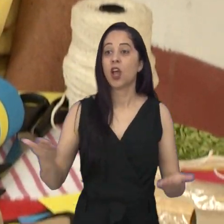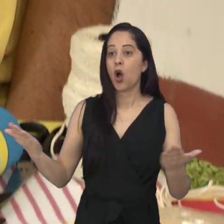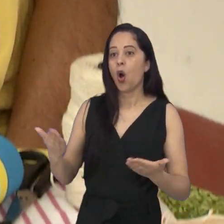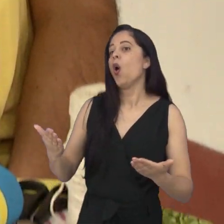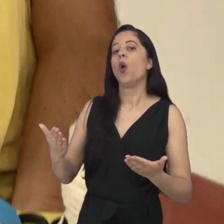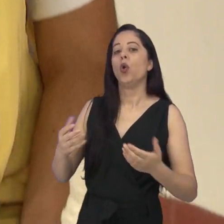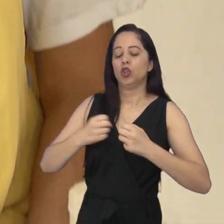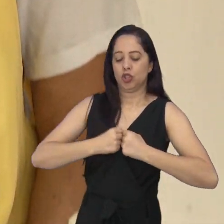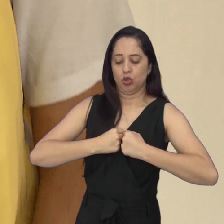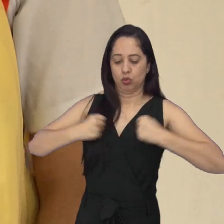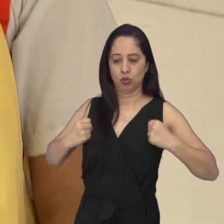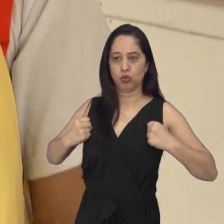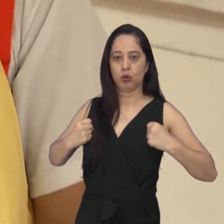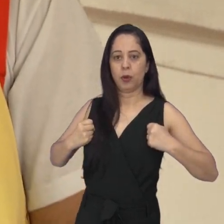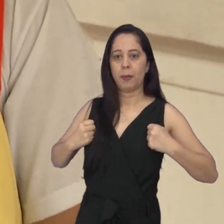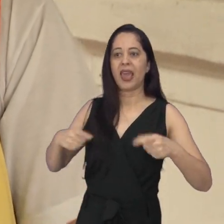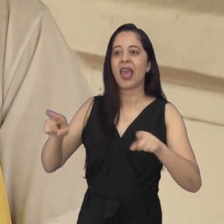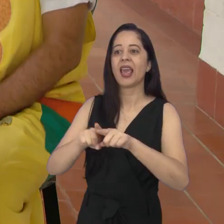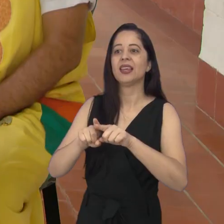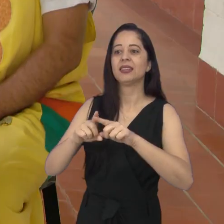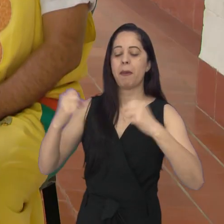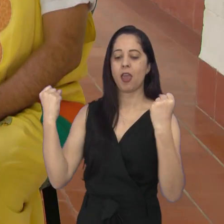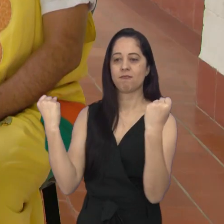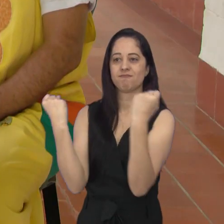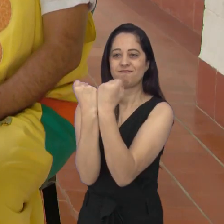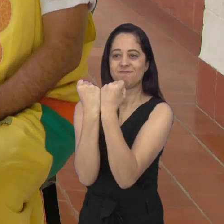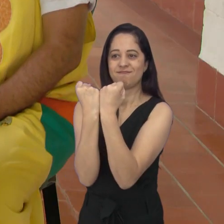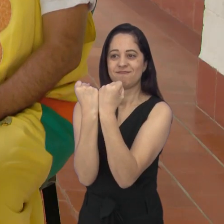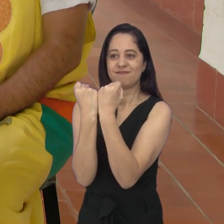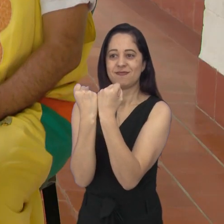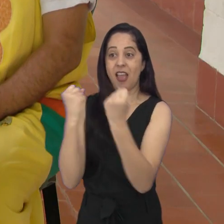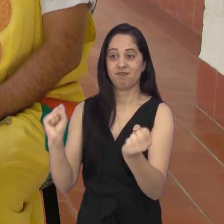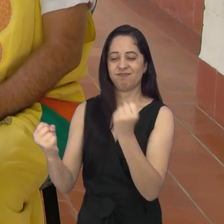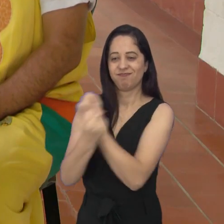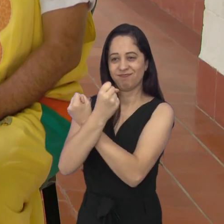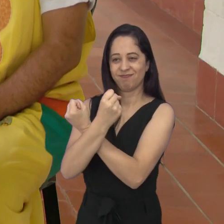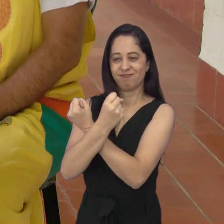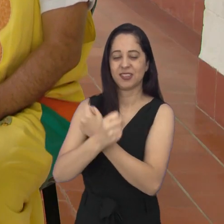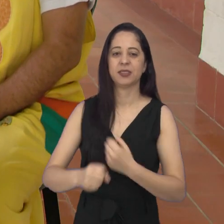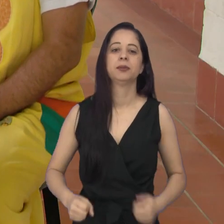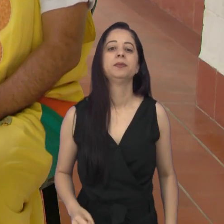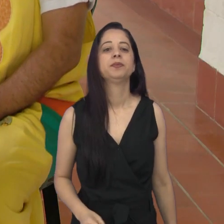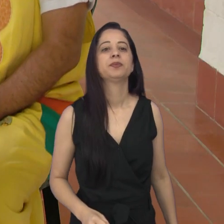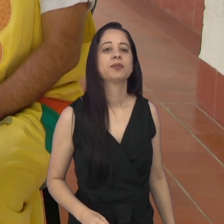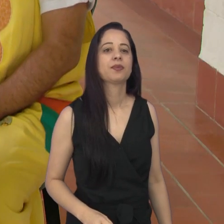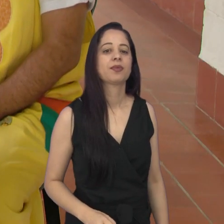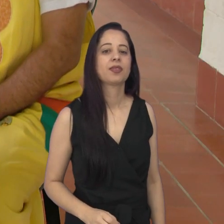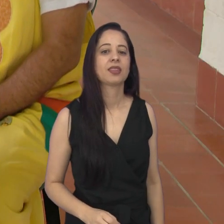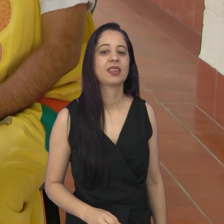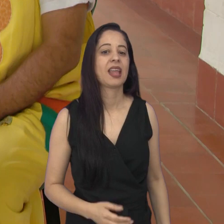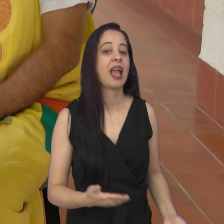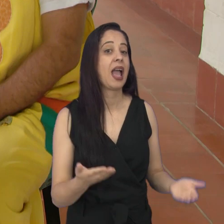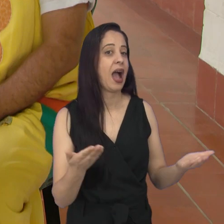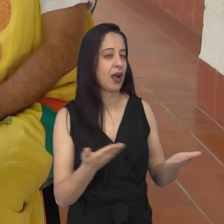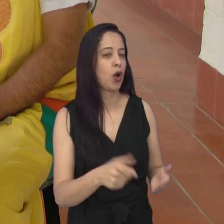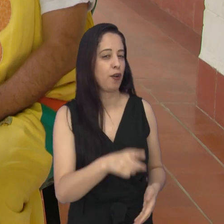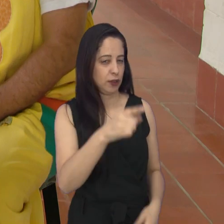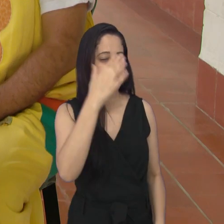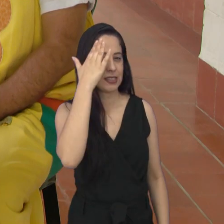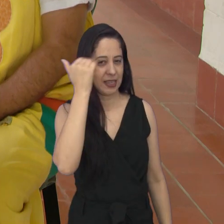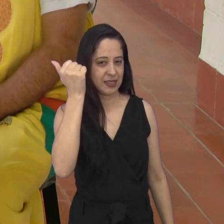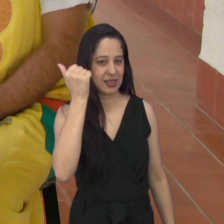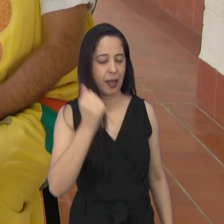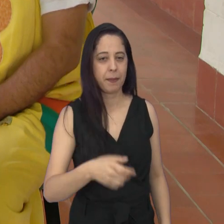Superman e também a Mulher Maravilha. E é isso aí. Bom, agora que você já sabe o que a gente vai